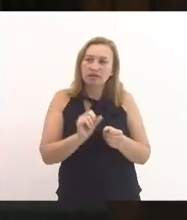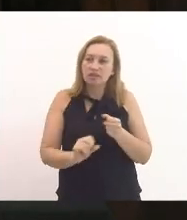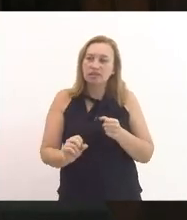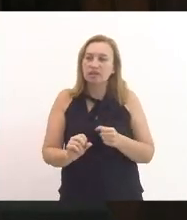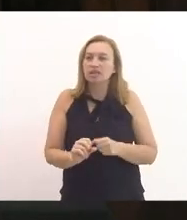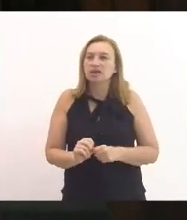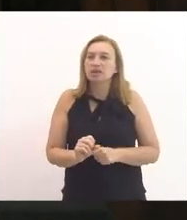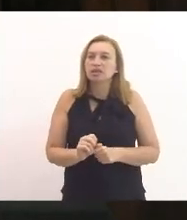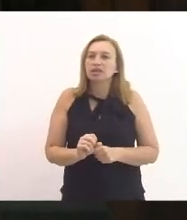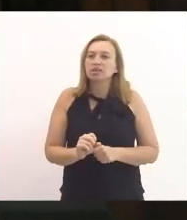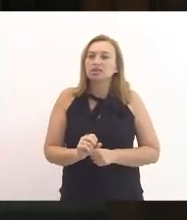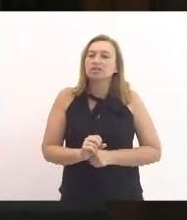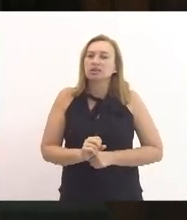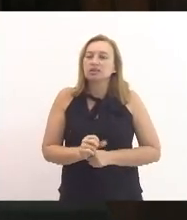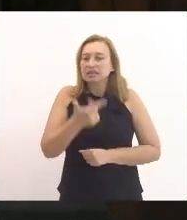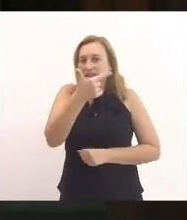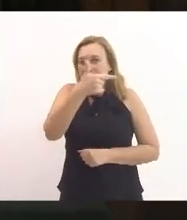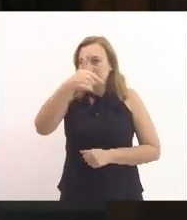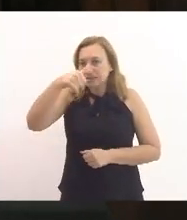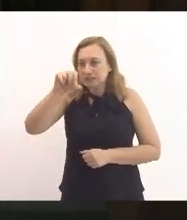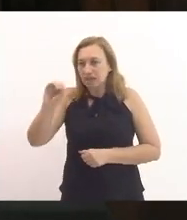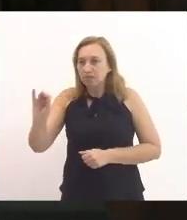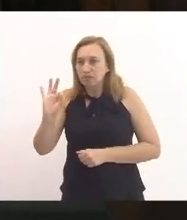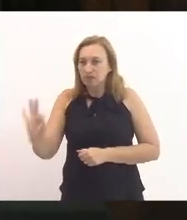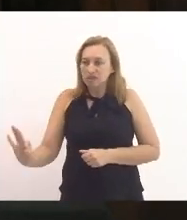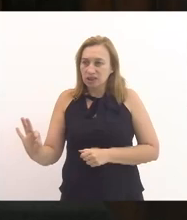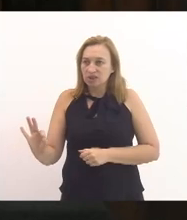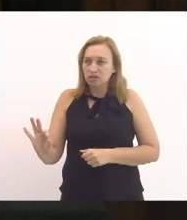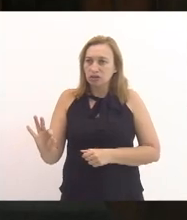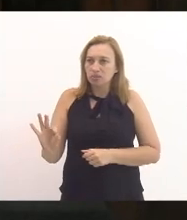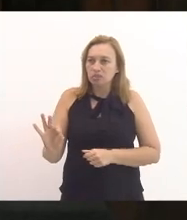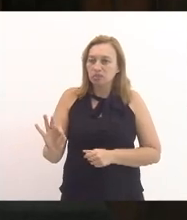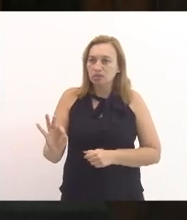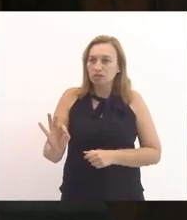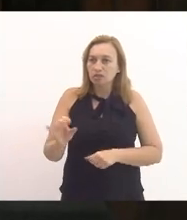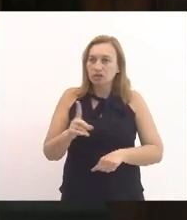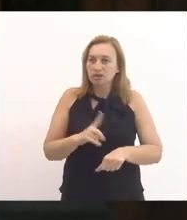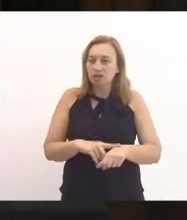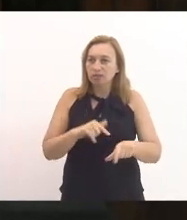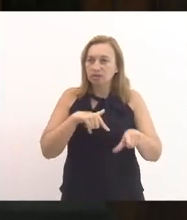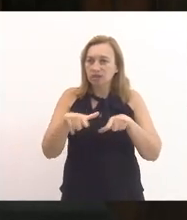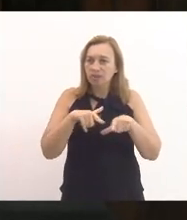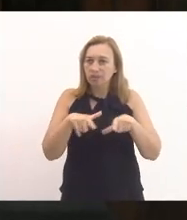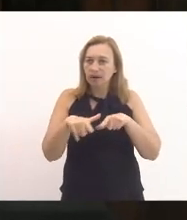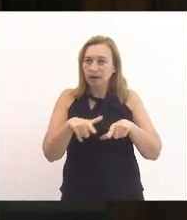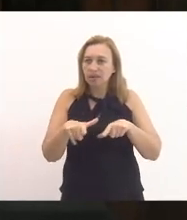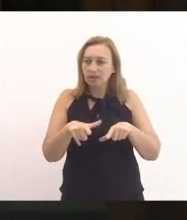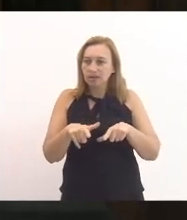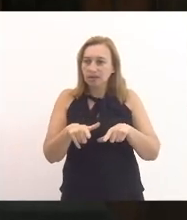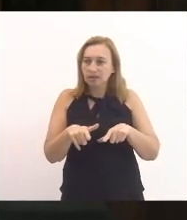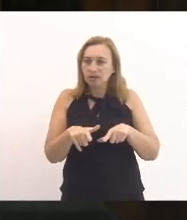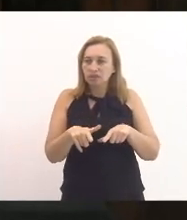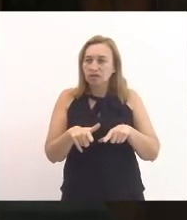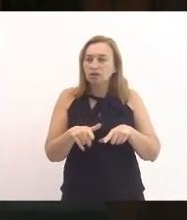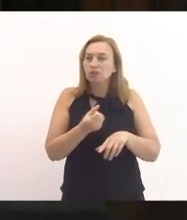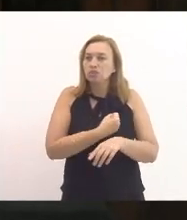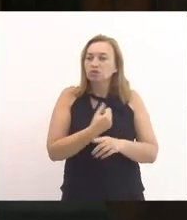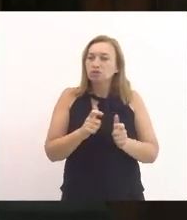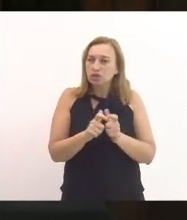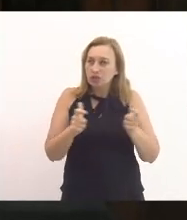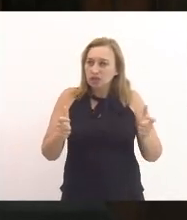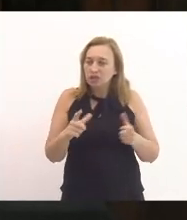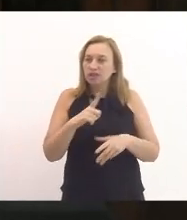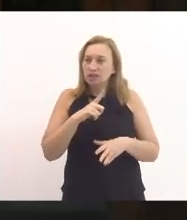feita senão 100% por antiguidade é um índice maior bem maior do que a hoje por